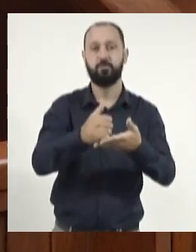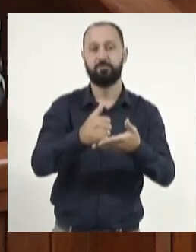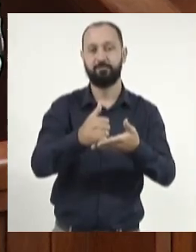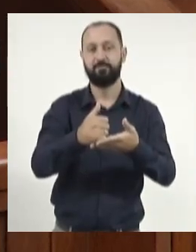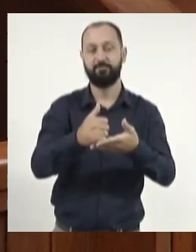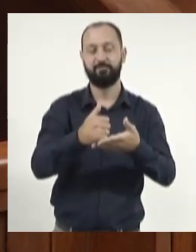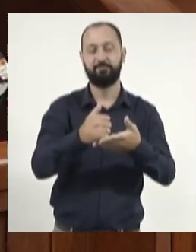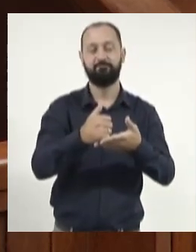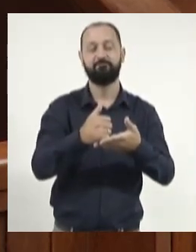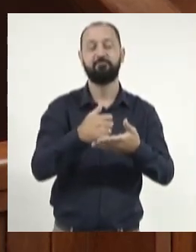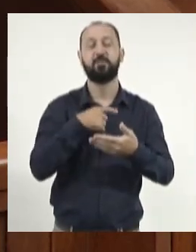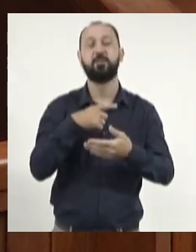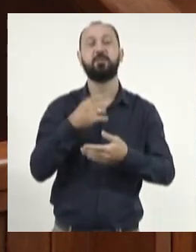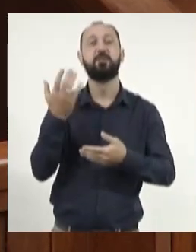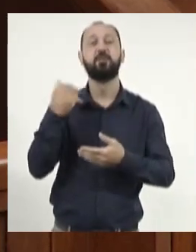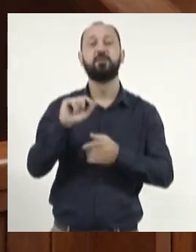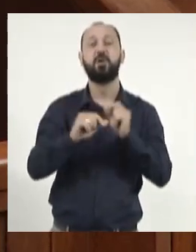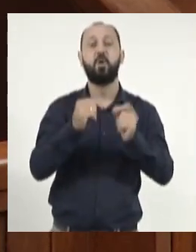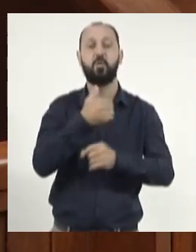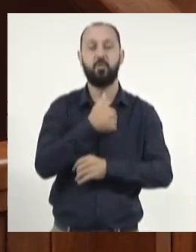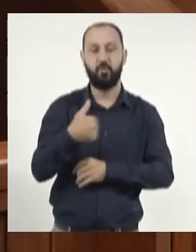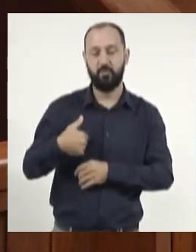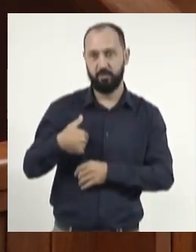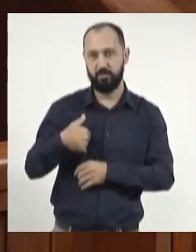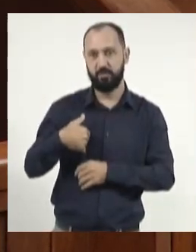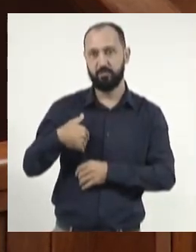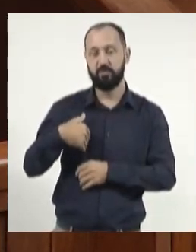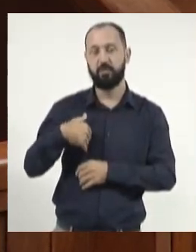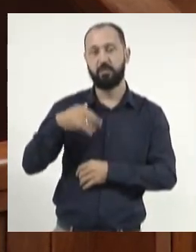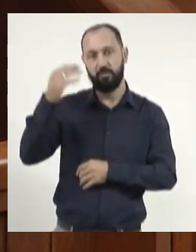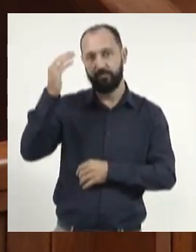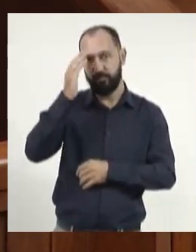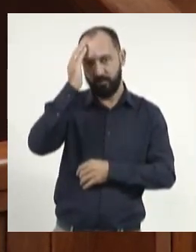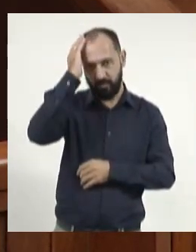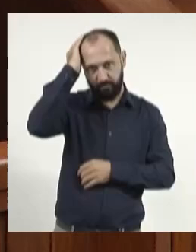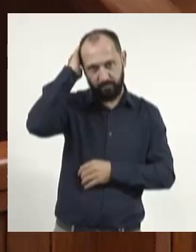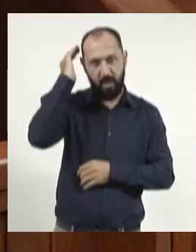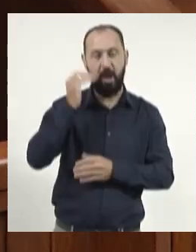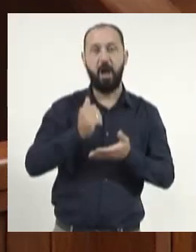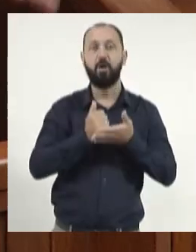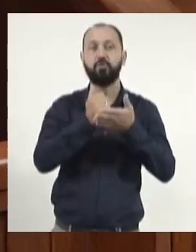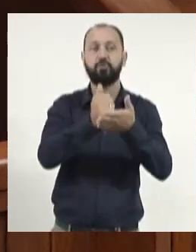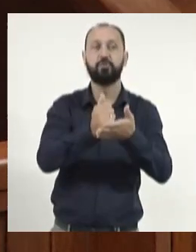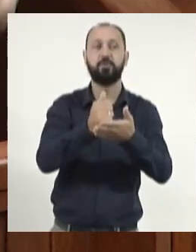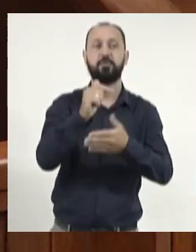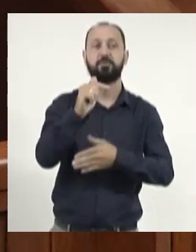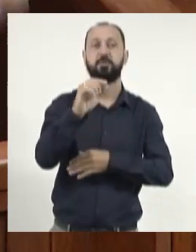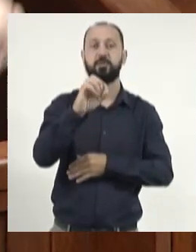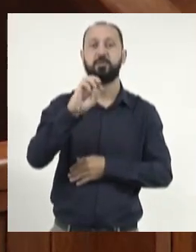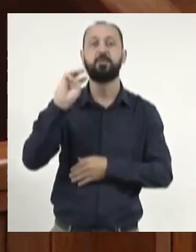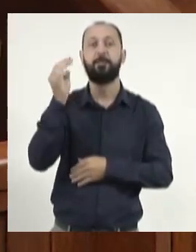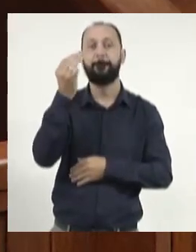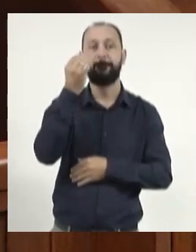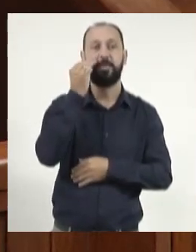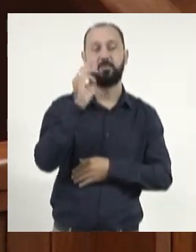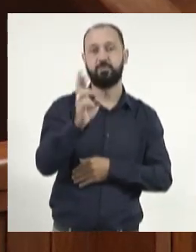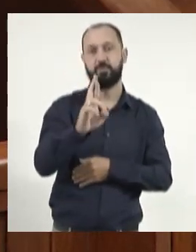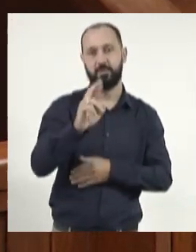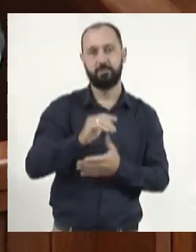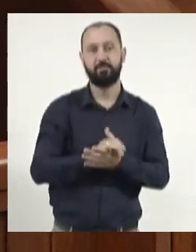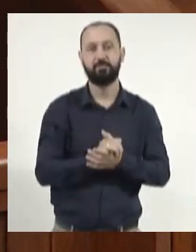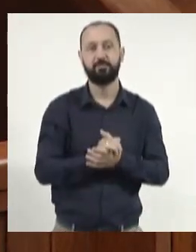Dourados. E o então governador Reinaldo Azambuja, sensível à situação, fez um aporte financeiro de